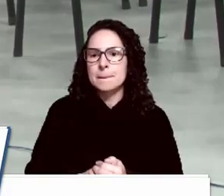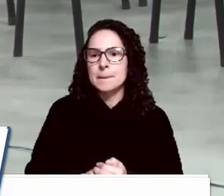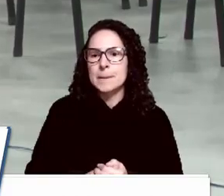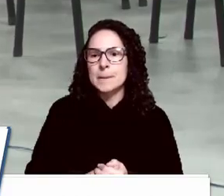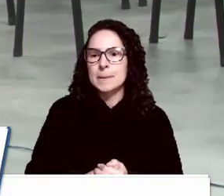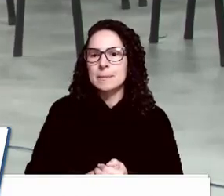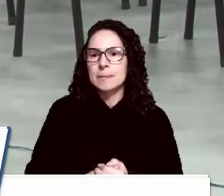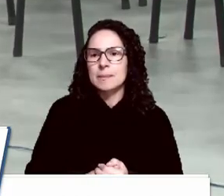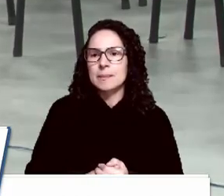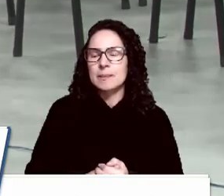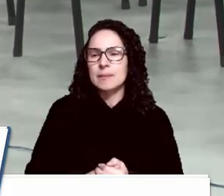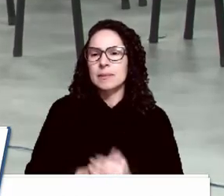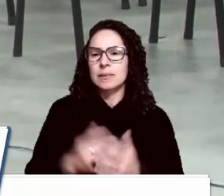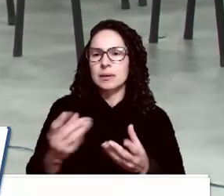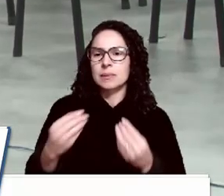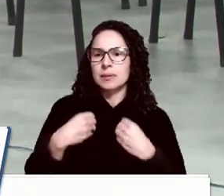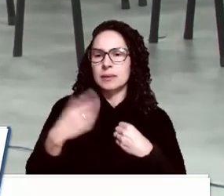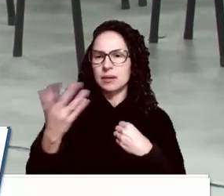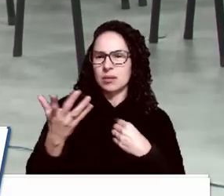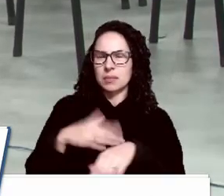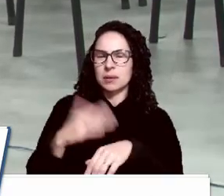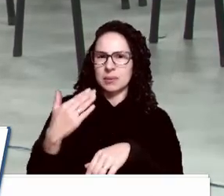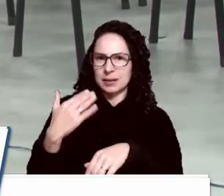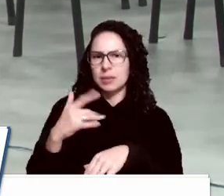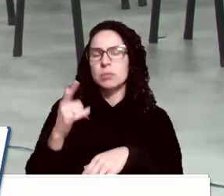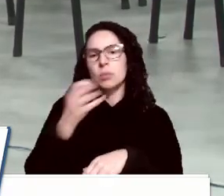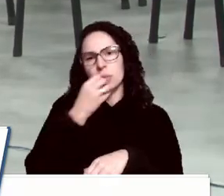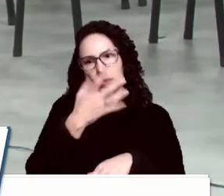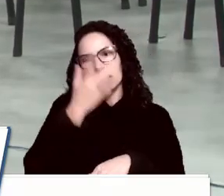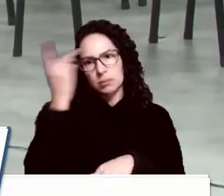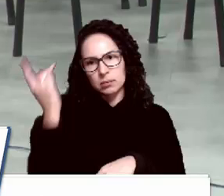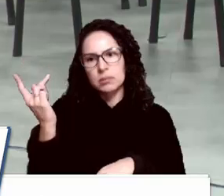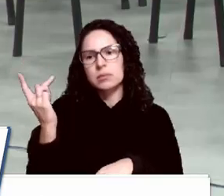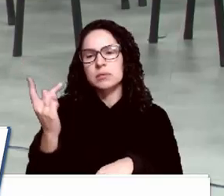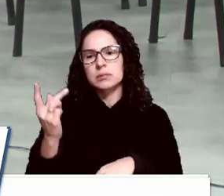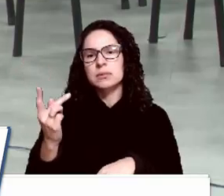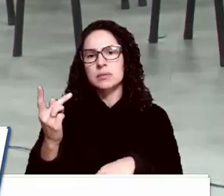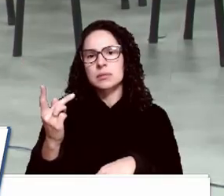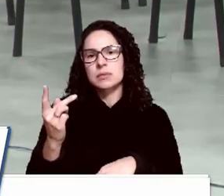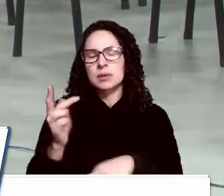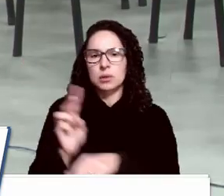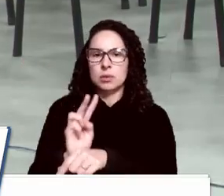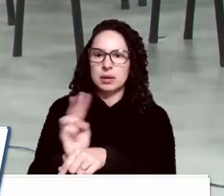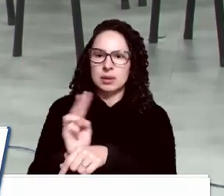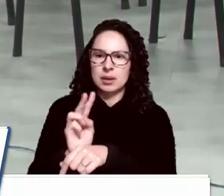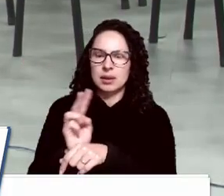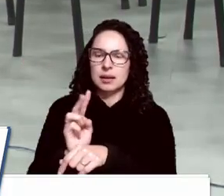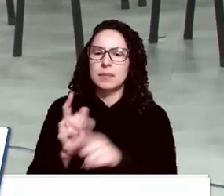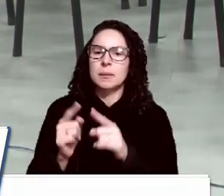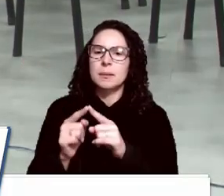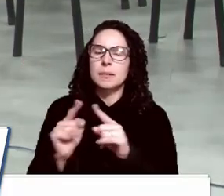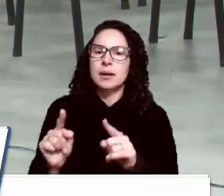Eu recebi isso agora há pouco, que bom, né, que o pessoal está fazendo a zeladoria aí, mas o